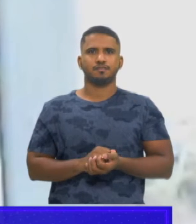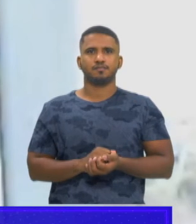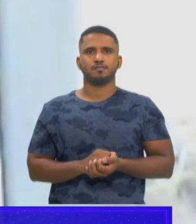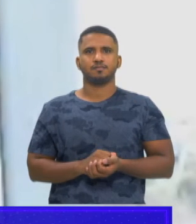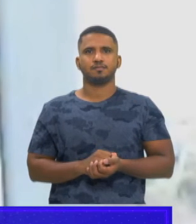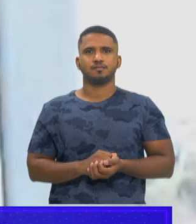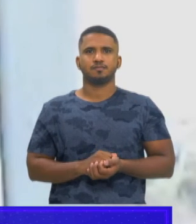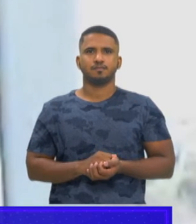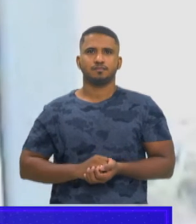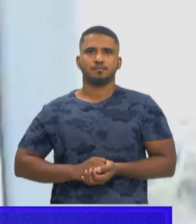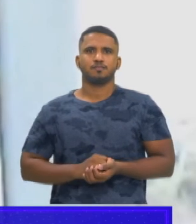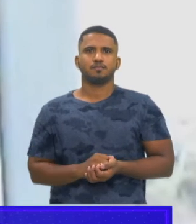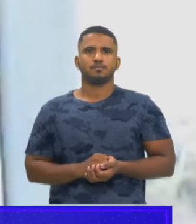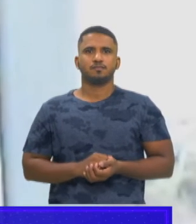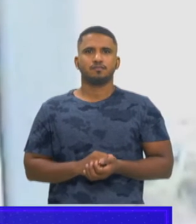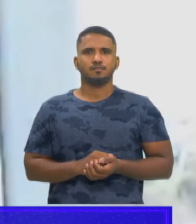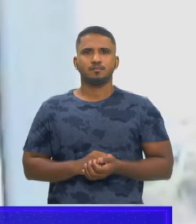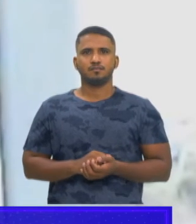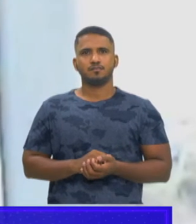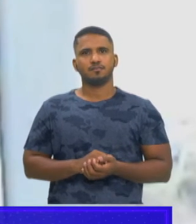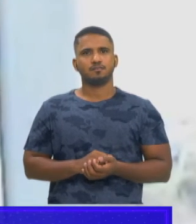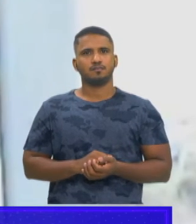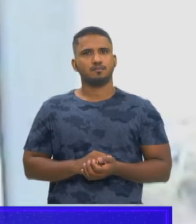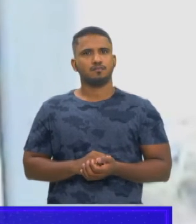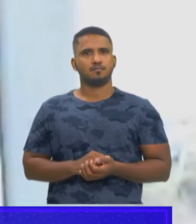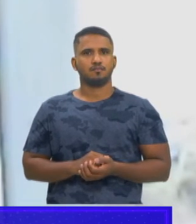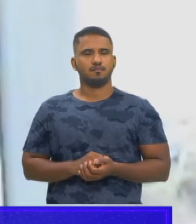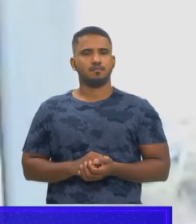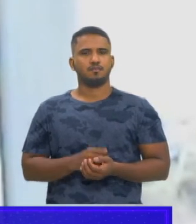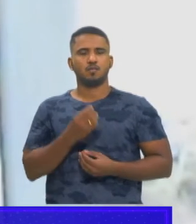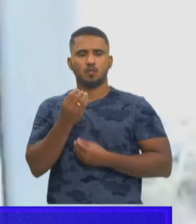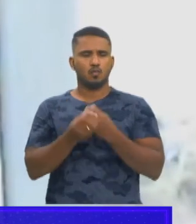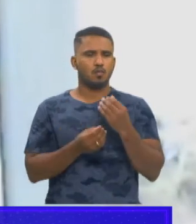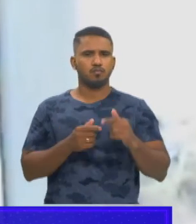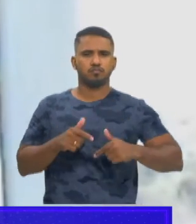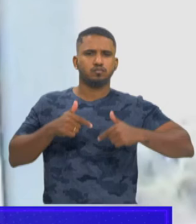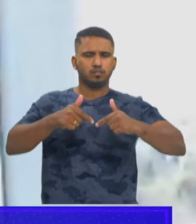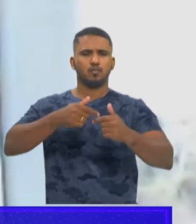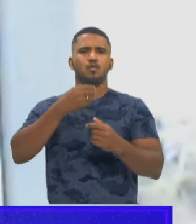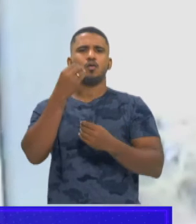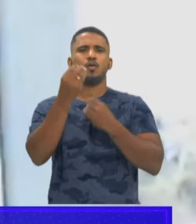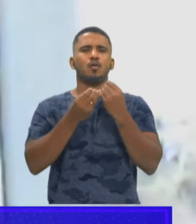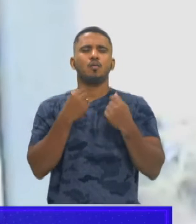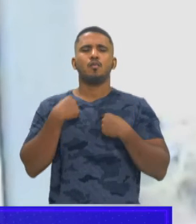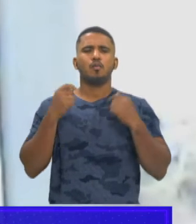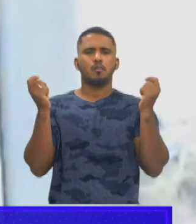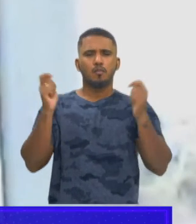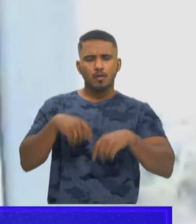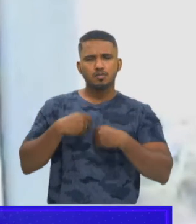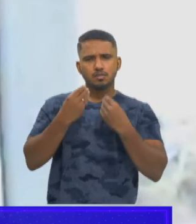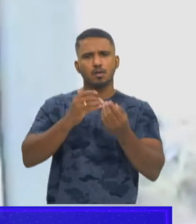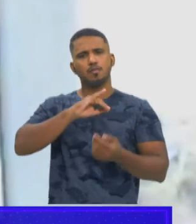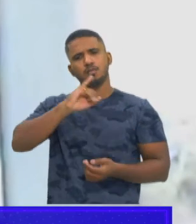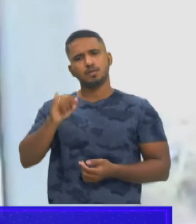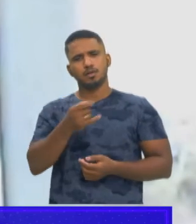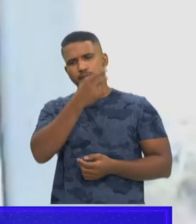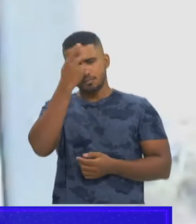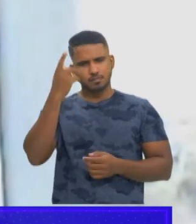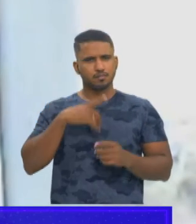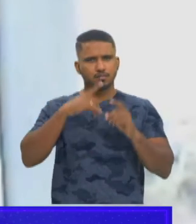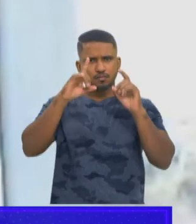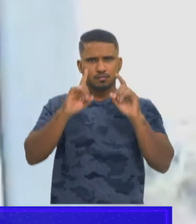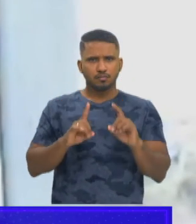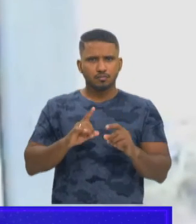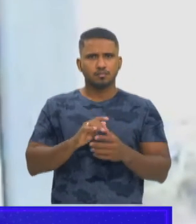de como lidar, como tratar, como eu poderei dar oportunidade para essa pessoa,